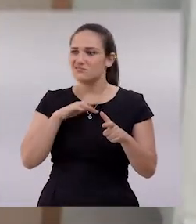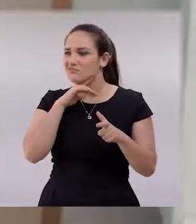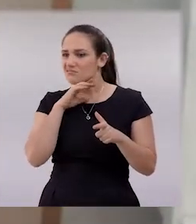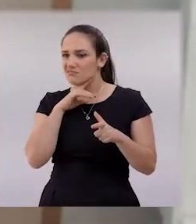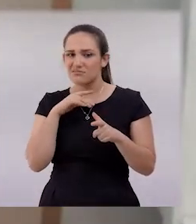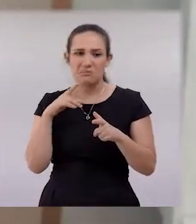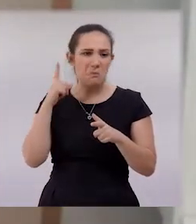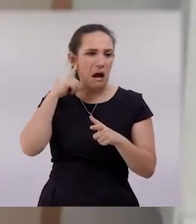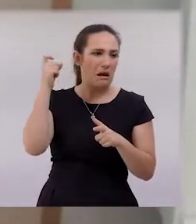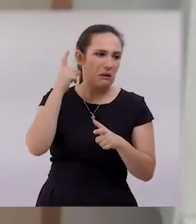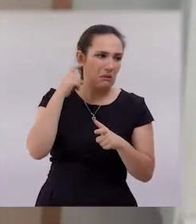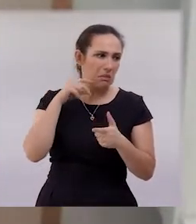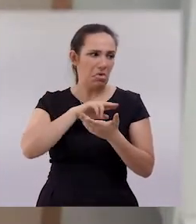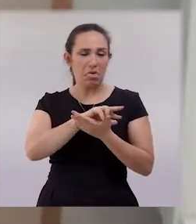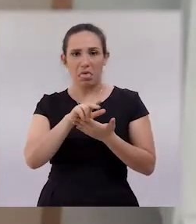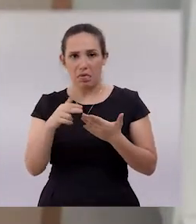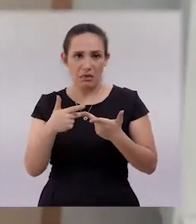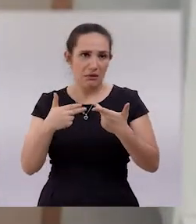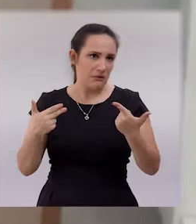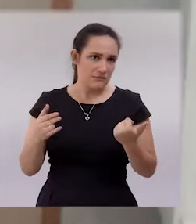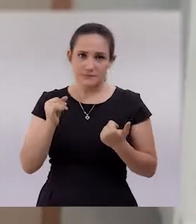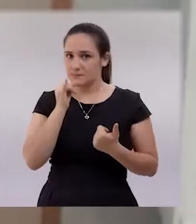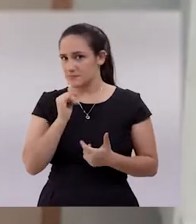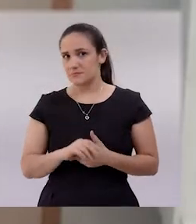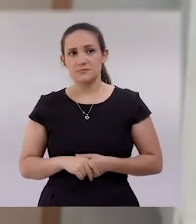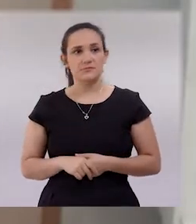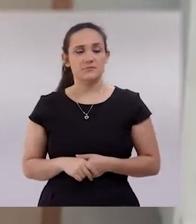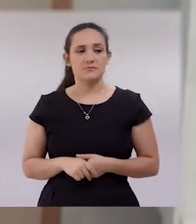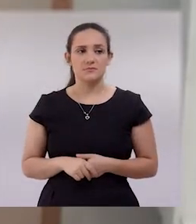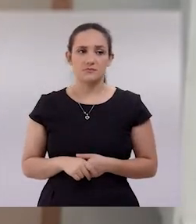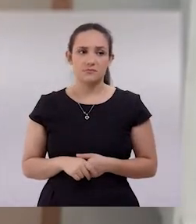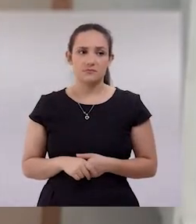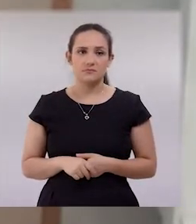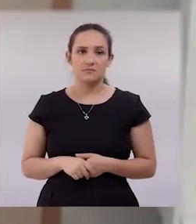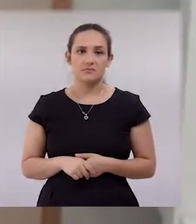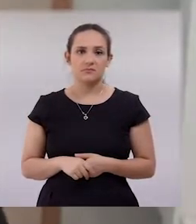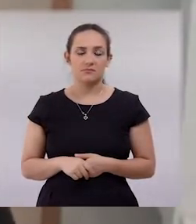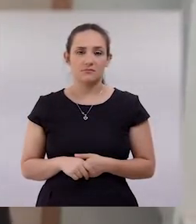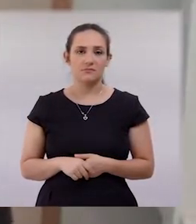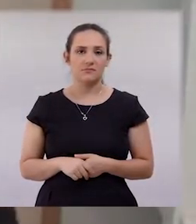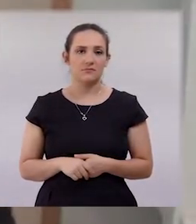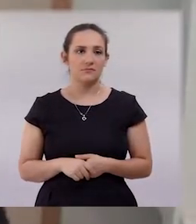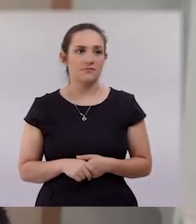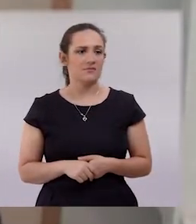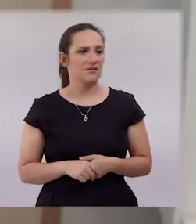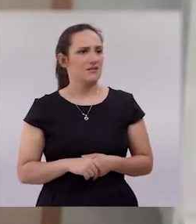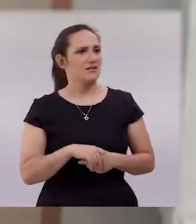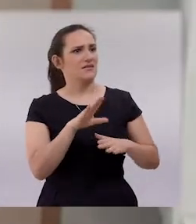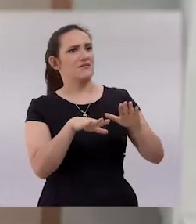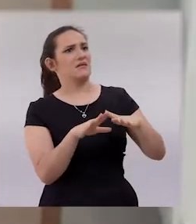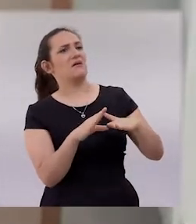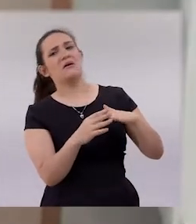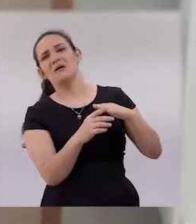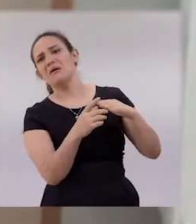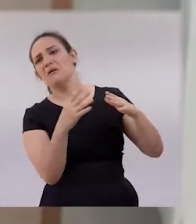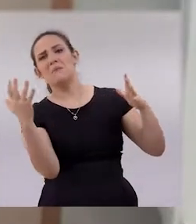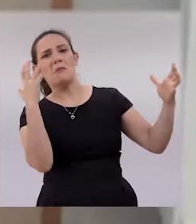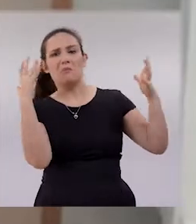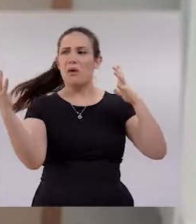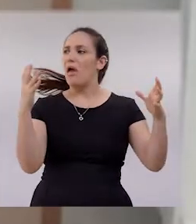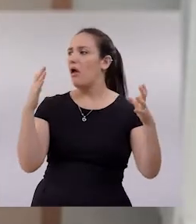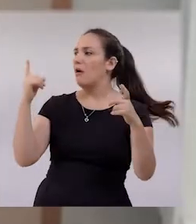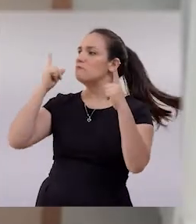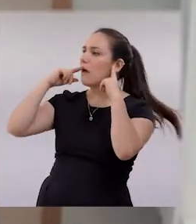inadequados. Isso eu digo, locais inadequados são locais onde não se pode fazer uma consulta médica,